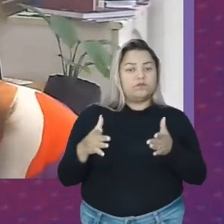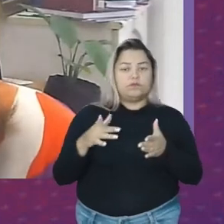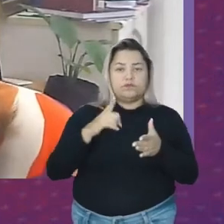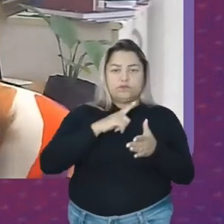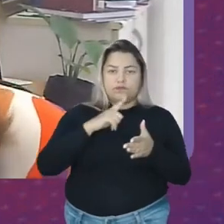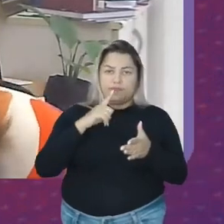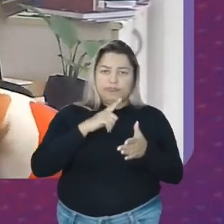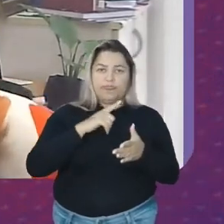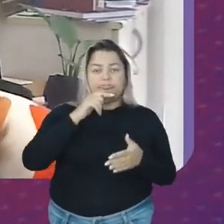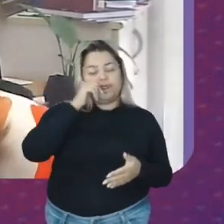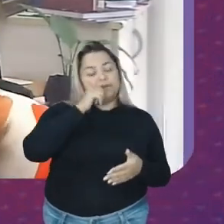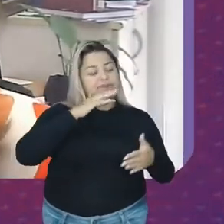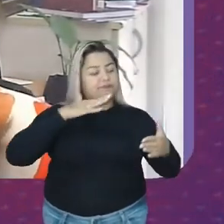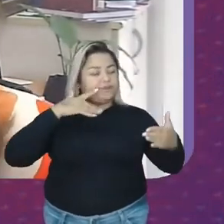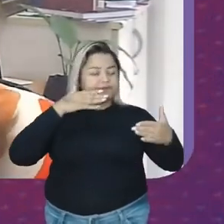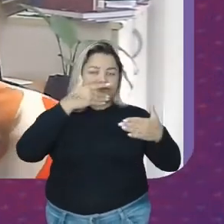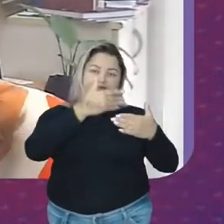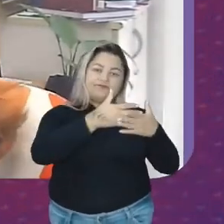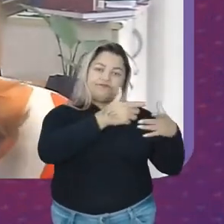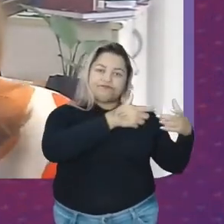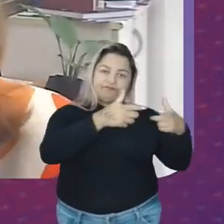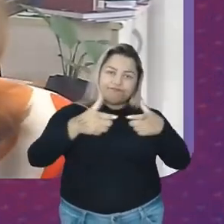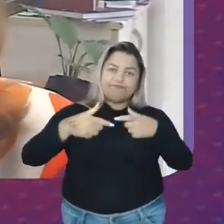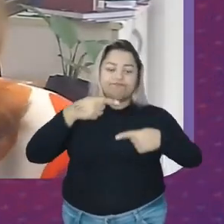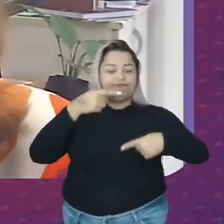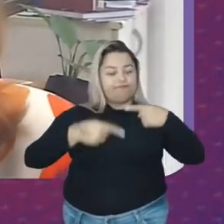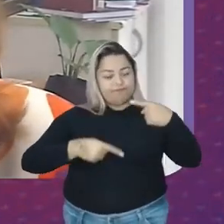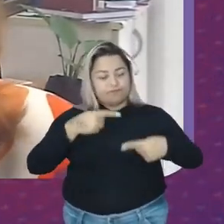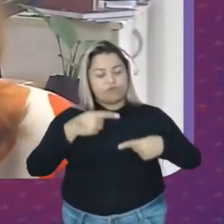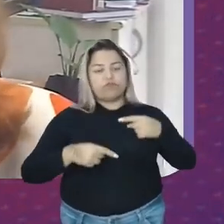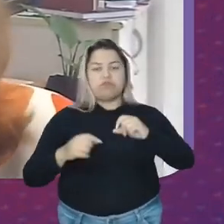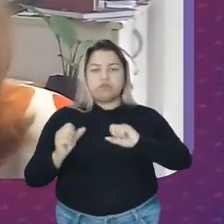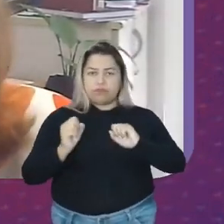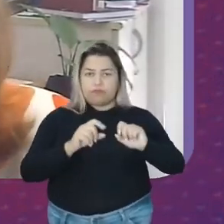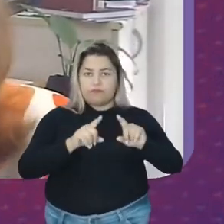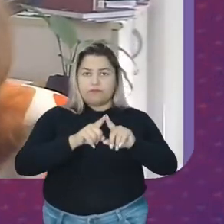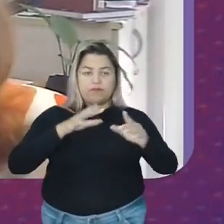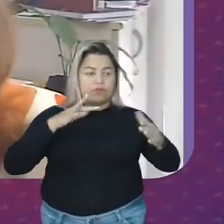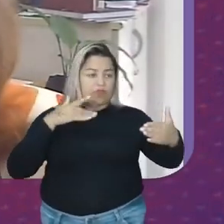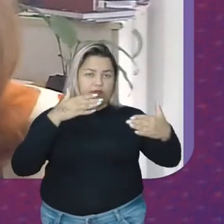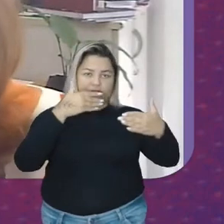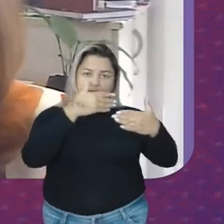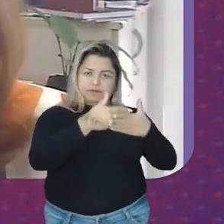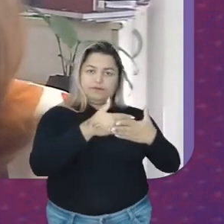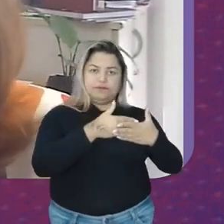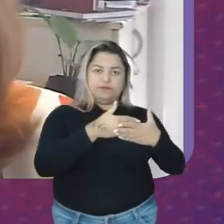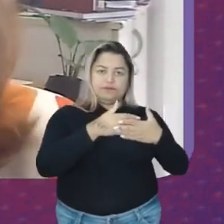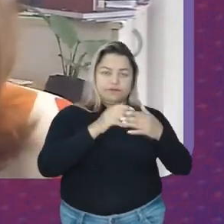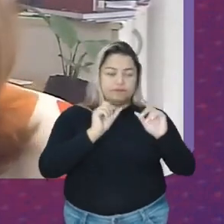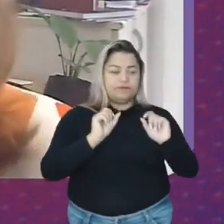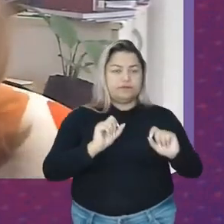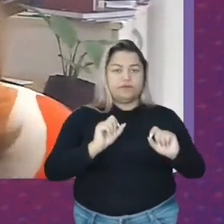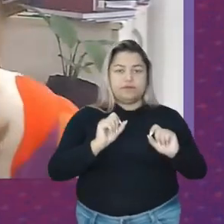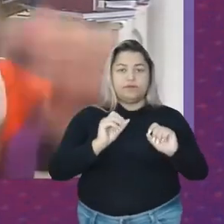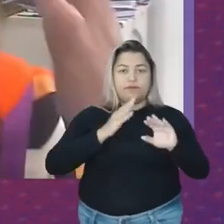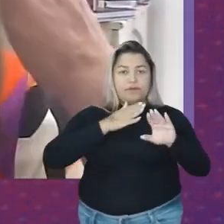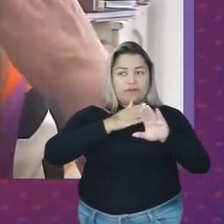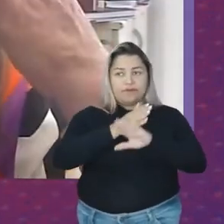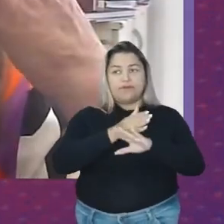as mulheres estão avançando nos espaços políticos do poder, que as mulheres estão avançando na